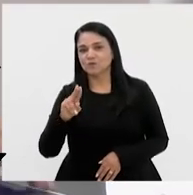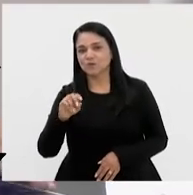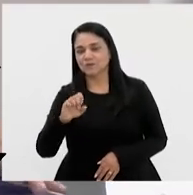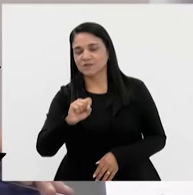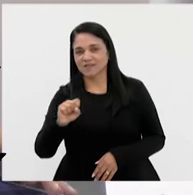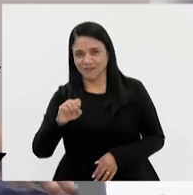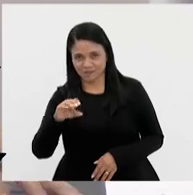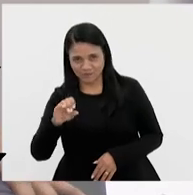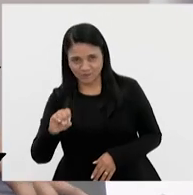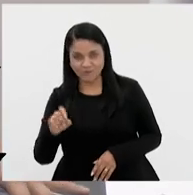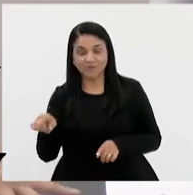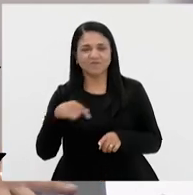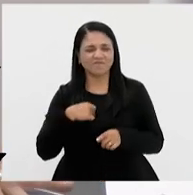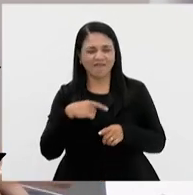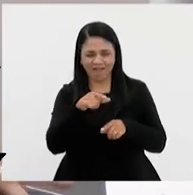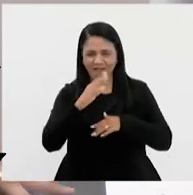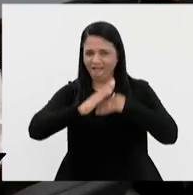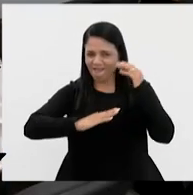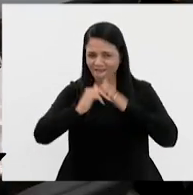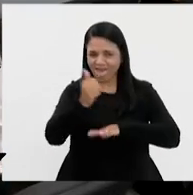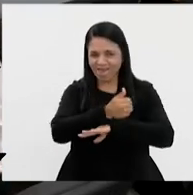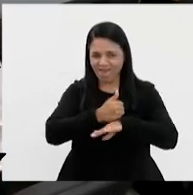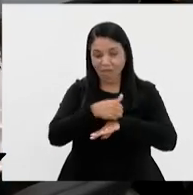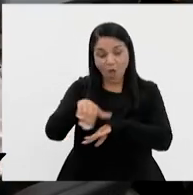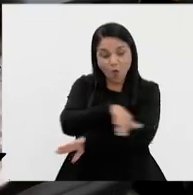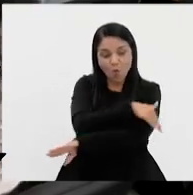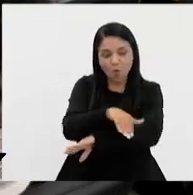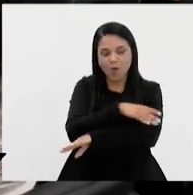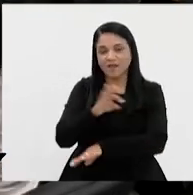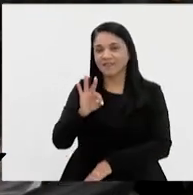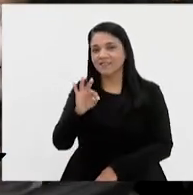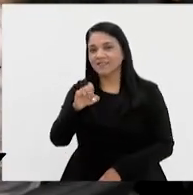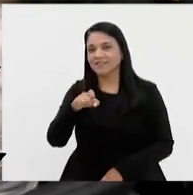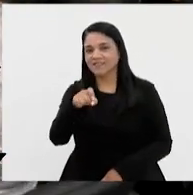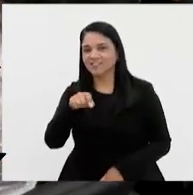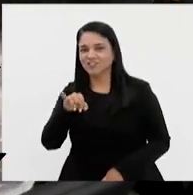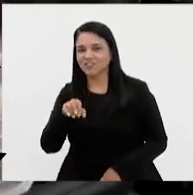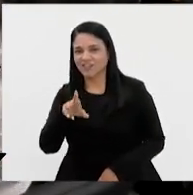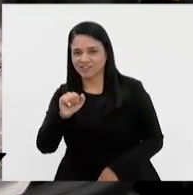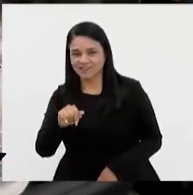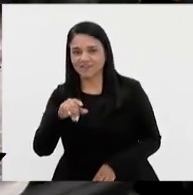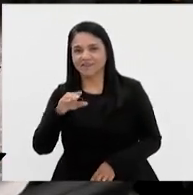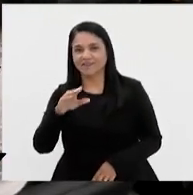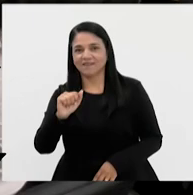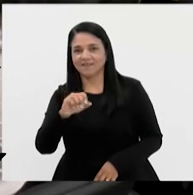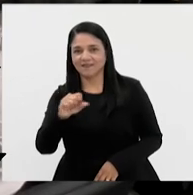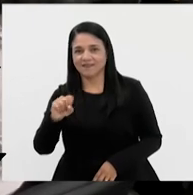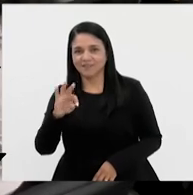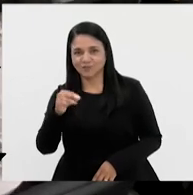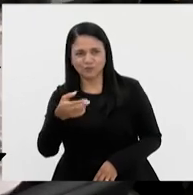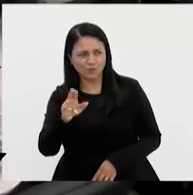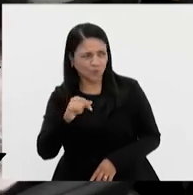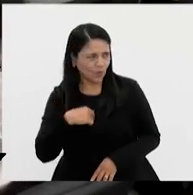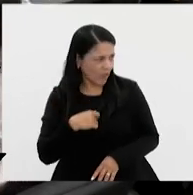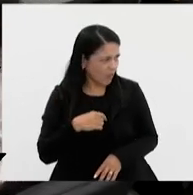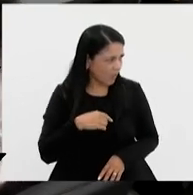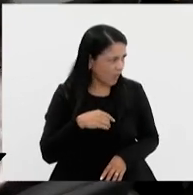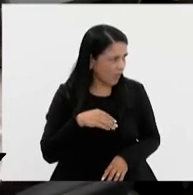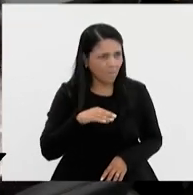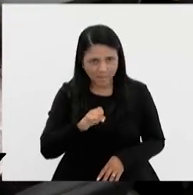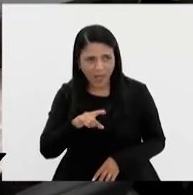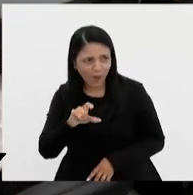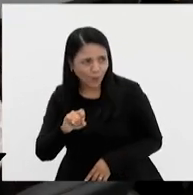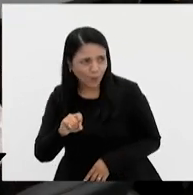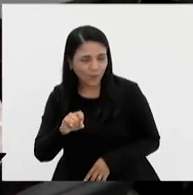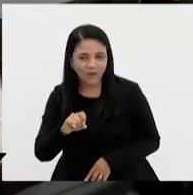que é uma das... Na Rua Teixeira de Castro. Rua Teixeira de Castro. Não é Teixeira de Melo? Teixeira de Melo.